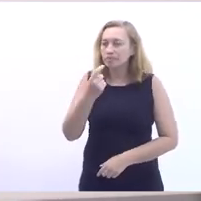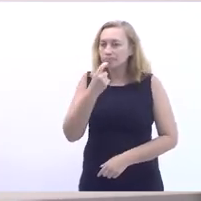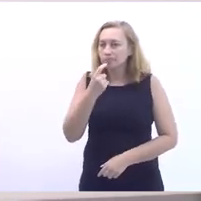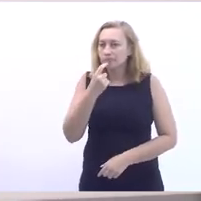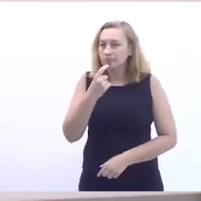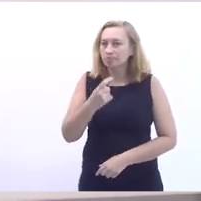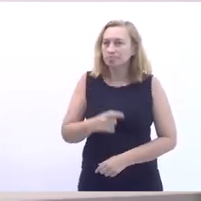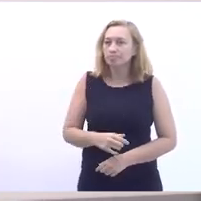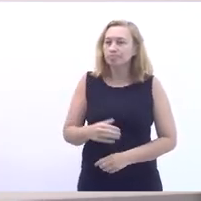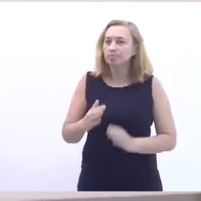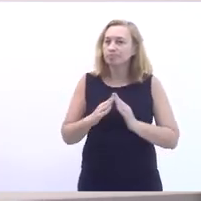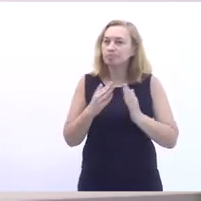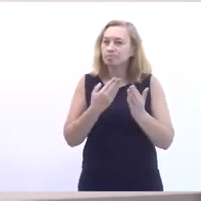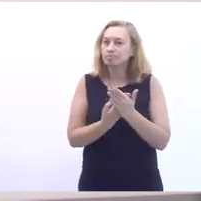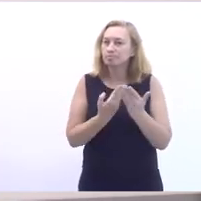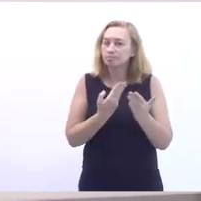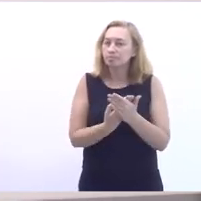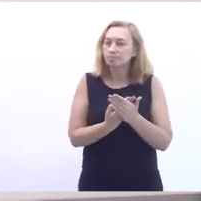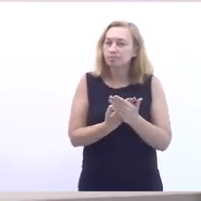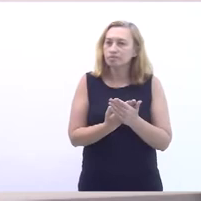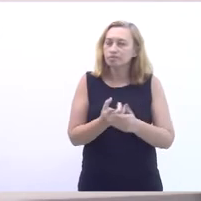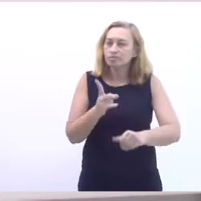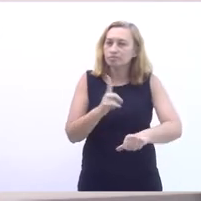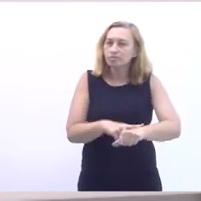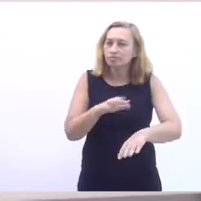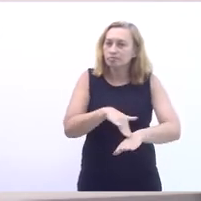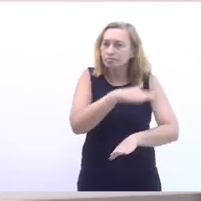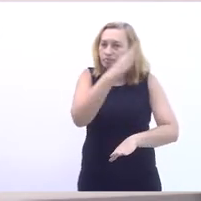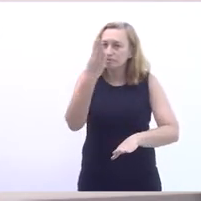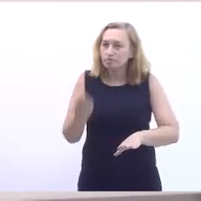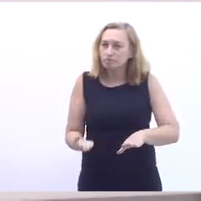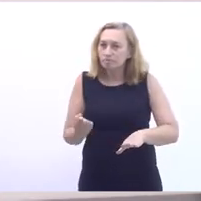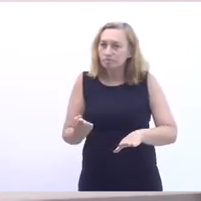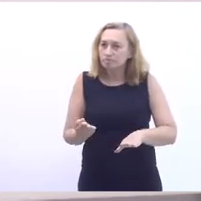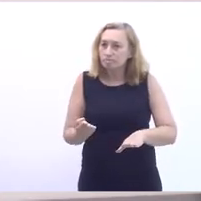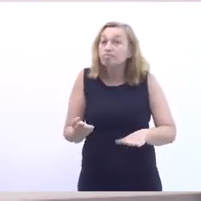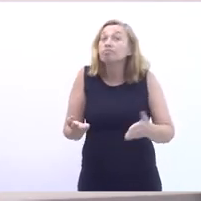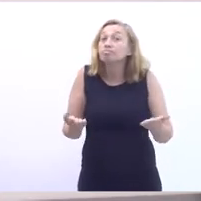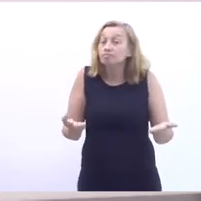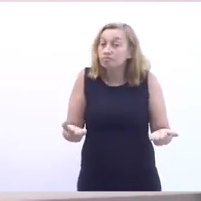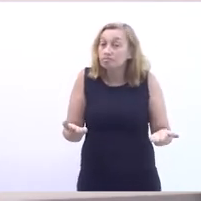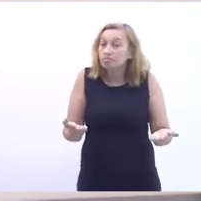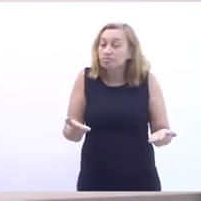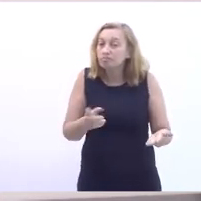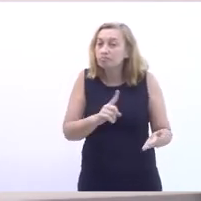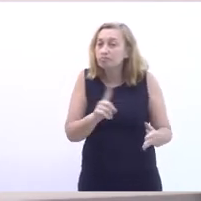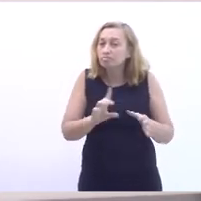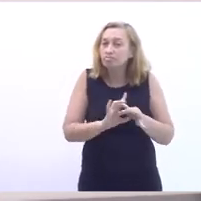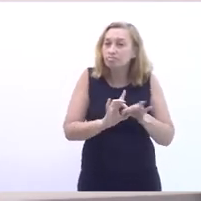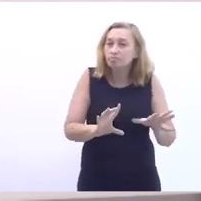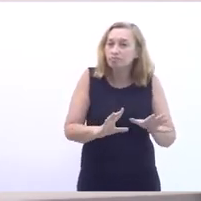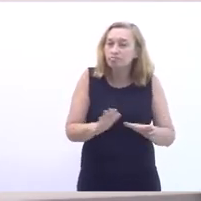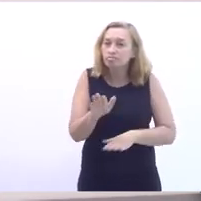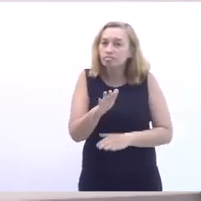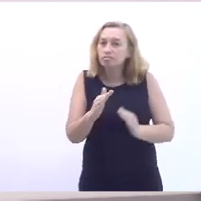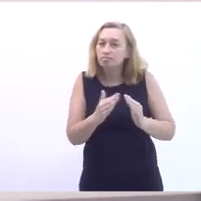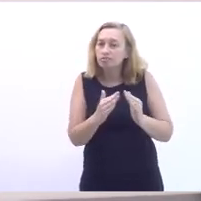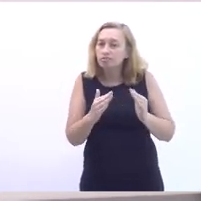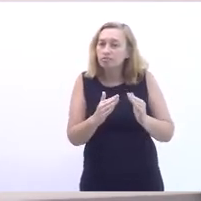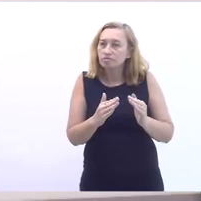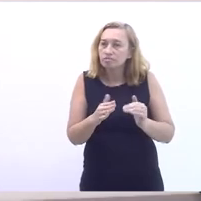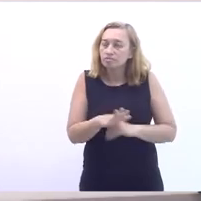umas as escolas em tempo integral para que a gente não deixe as crianças da rua